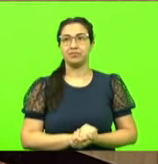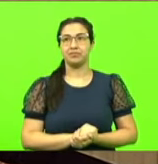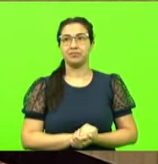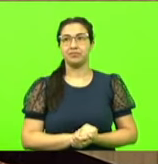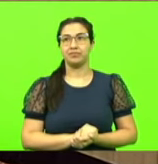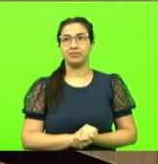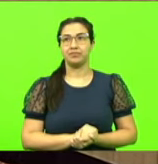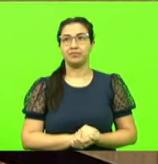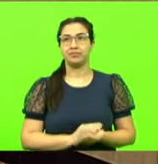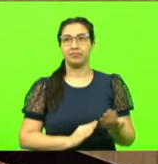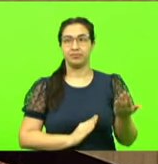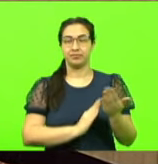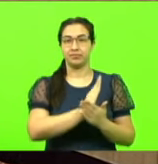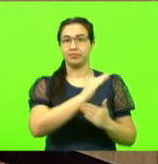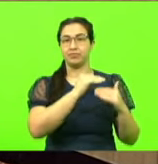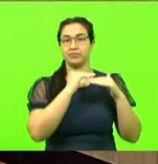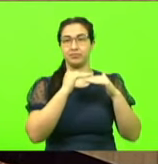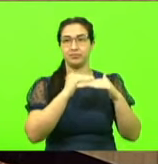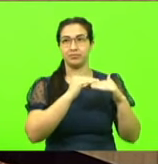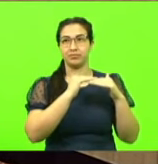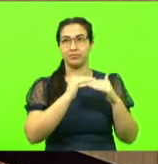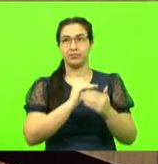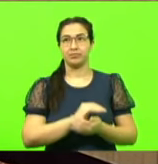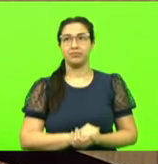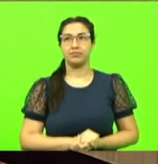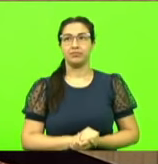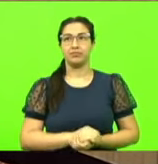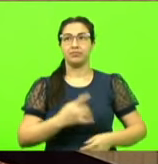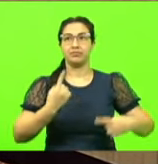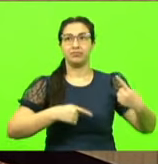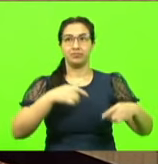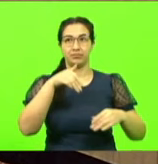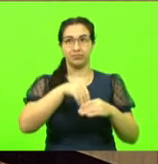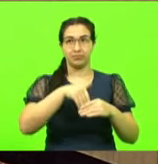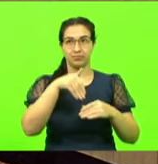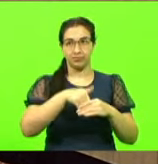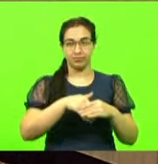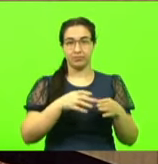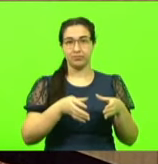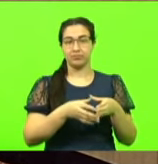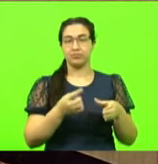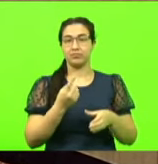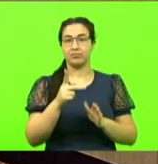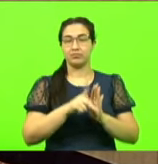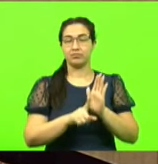encontram. Aprovado por unanimidade. Discussão e votação em turno único do projeto de lei